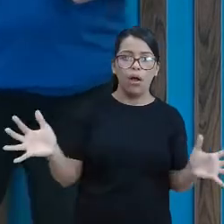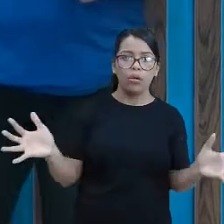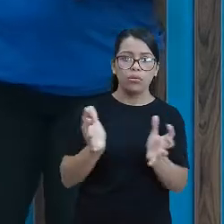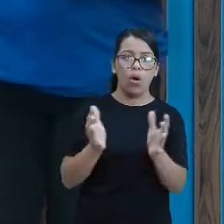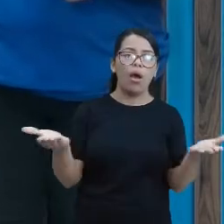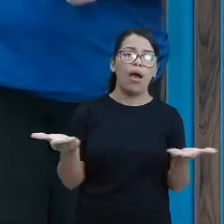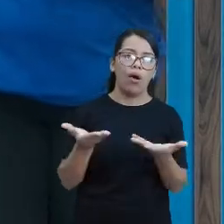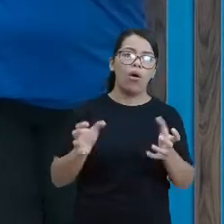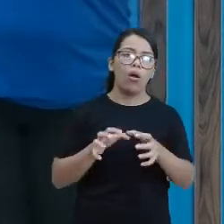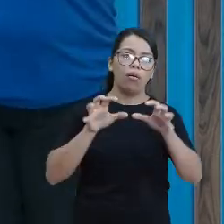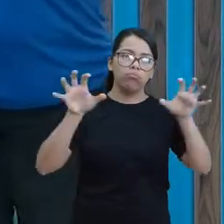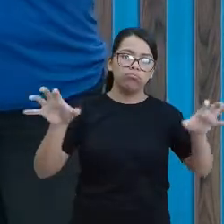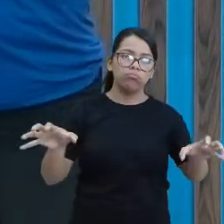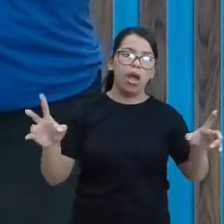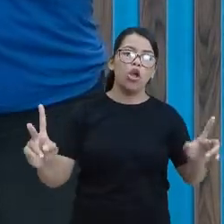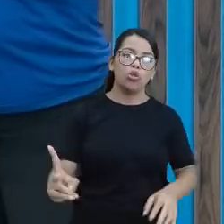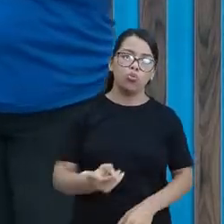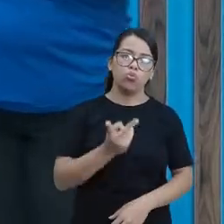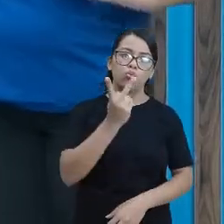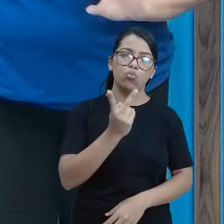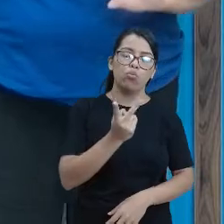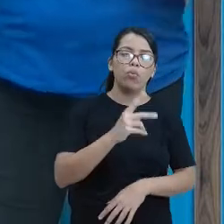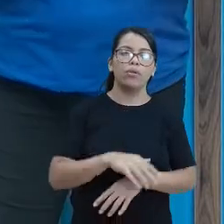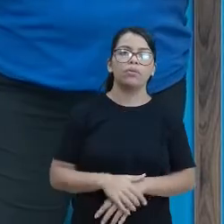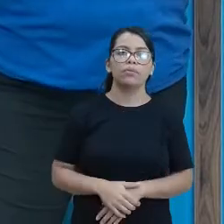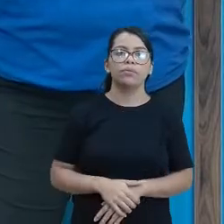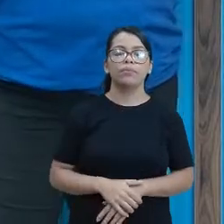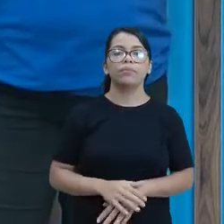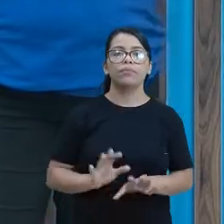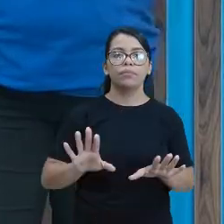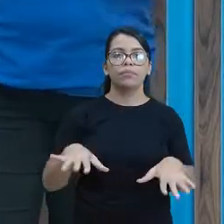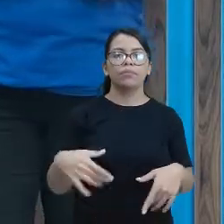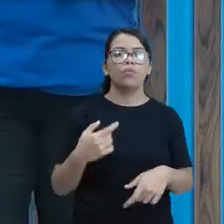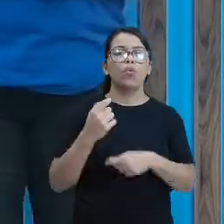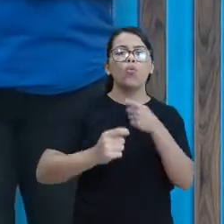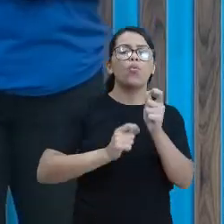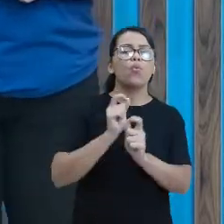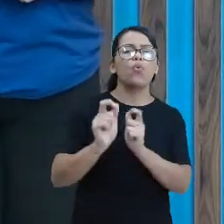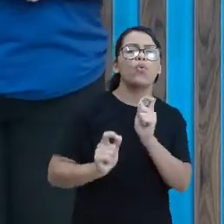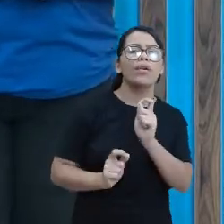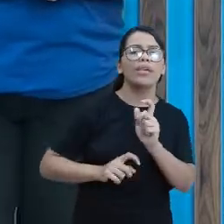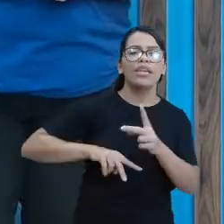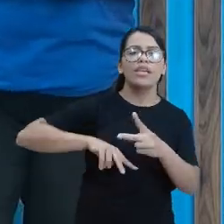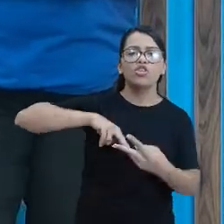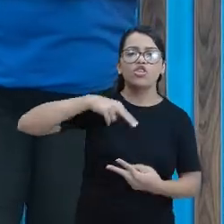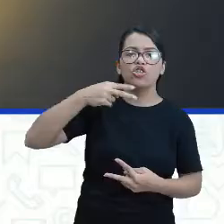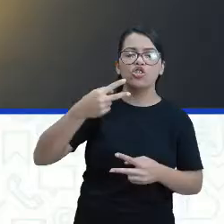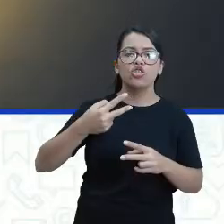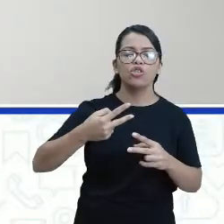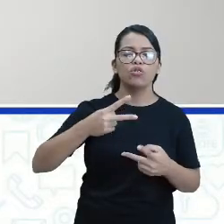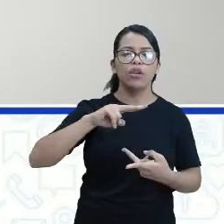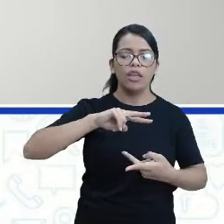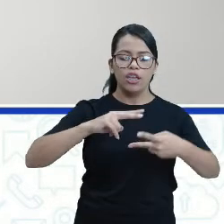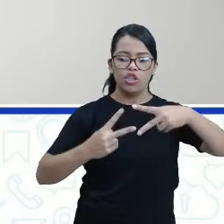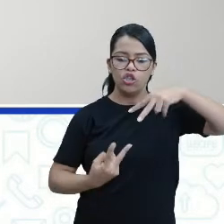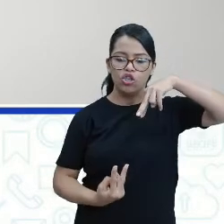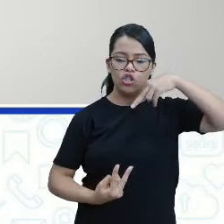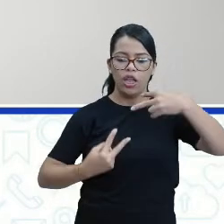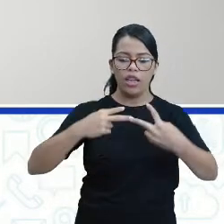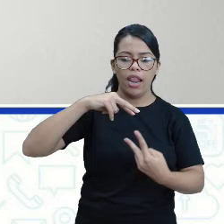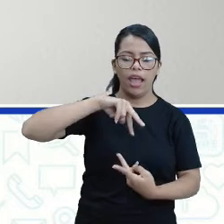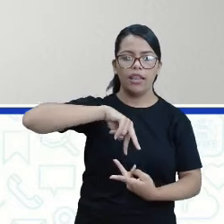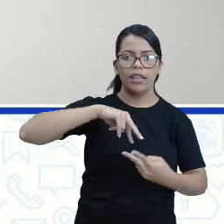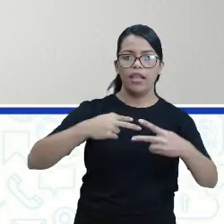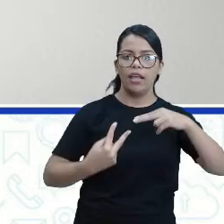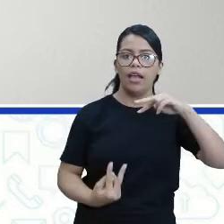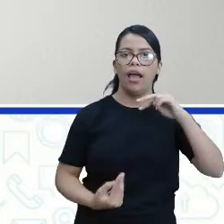Então, vamos continuar aqui. O que a genética tem a ver com essa diversidade de seres vivos?